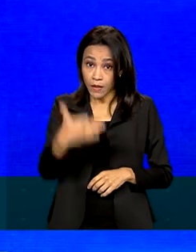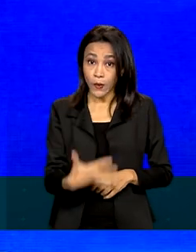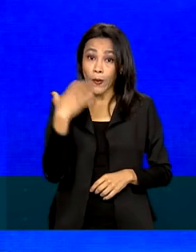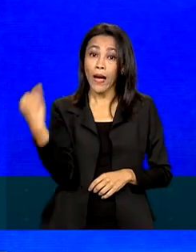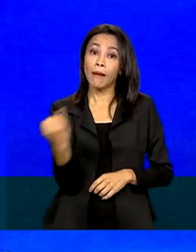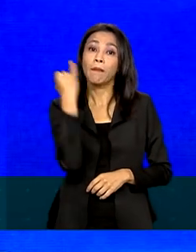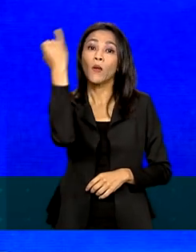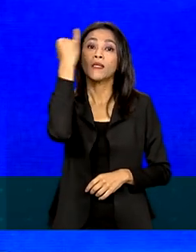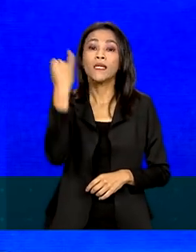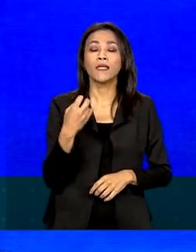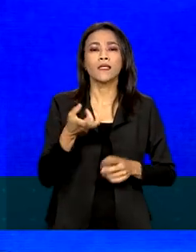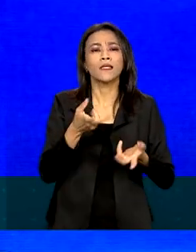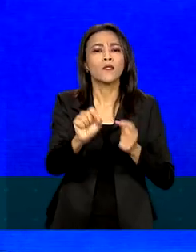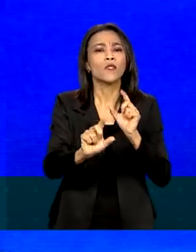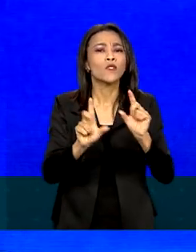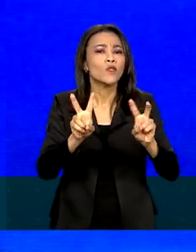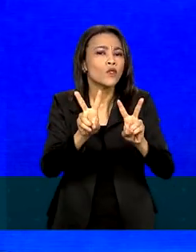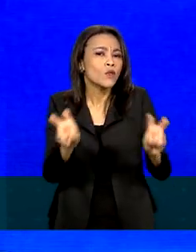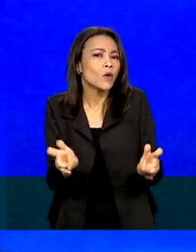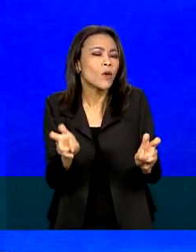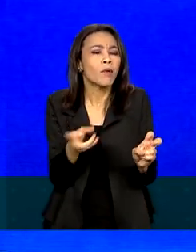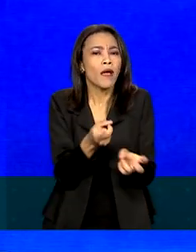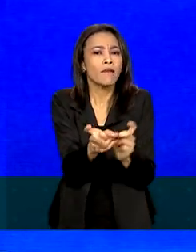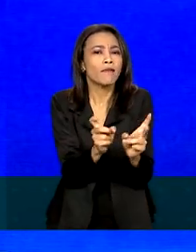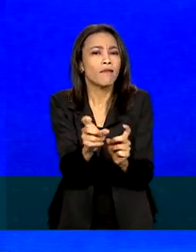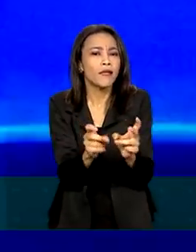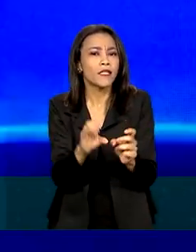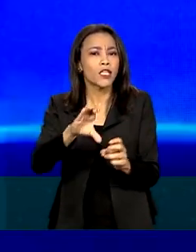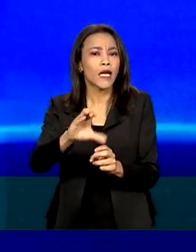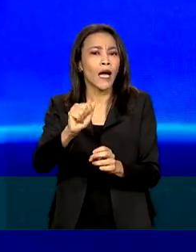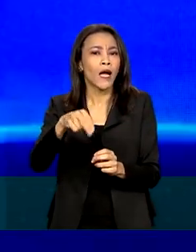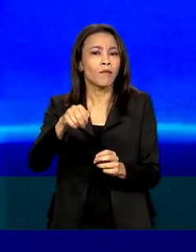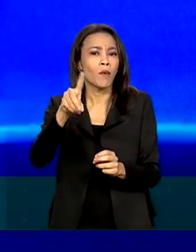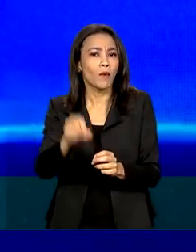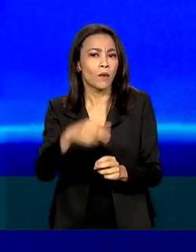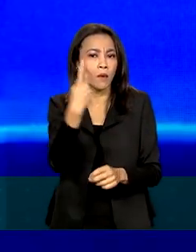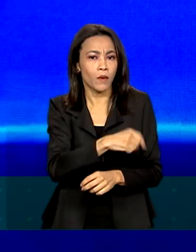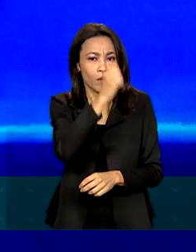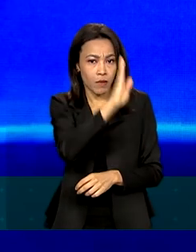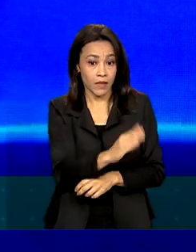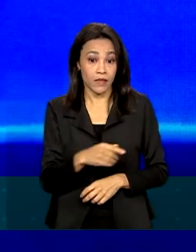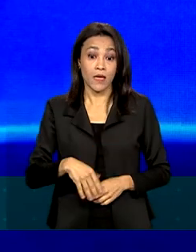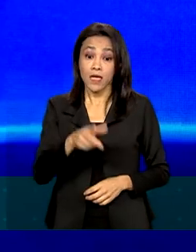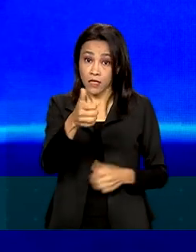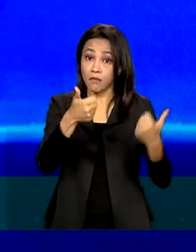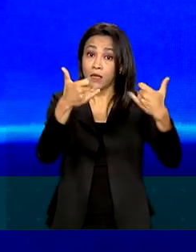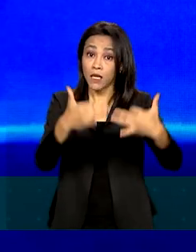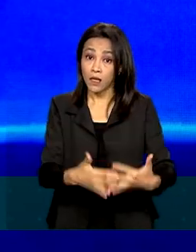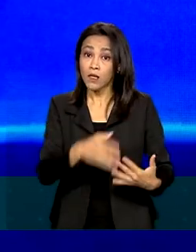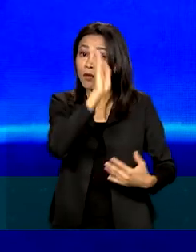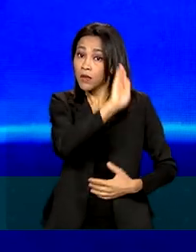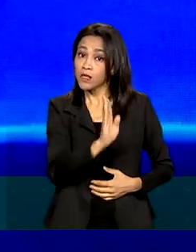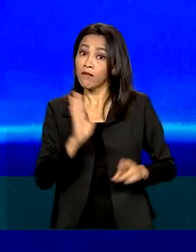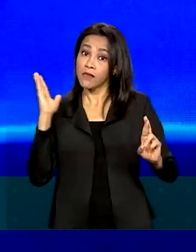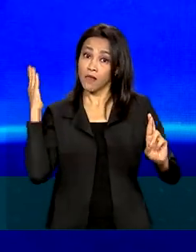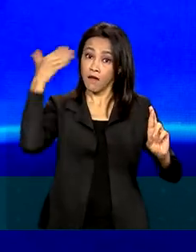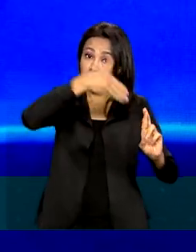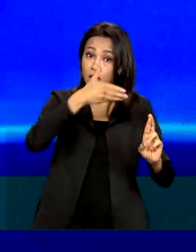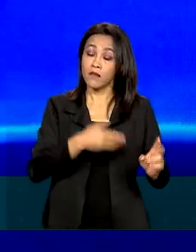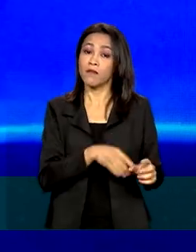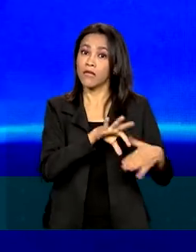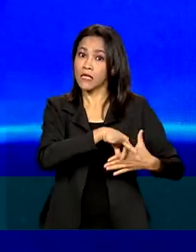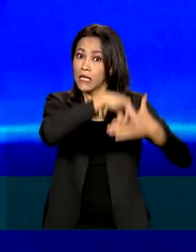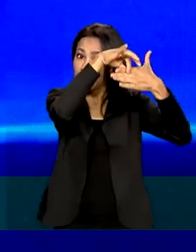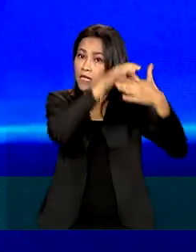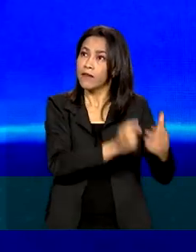importância do mercado regulado de crédito de carbono para o país. O Brasil vai ser líder nessa compensação ambiental e exportar crédito de